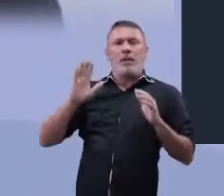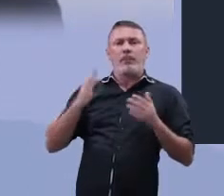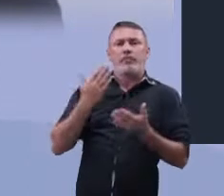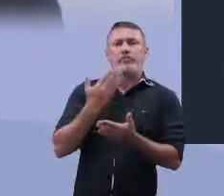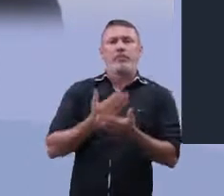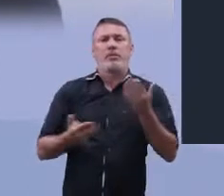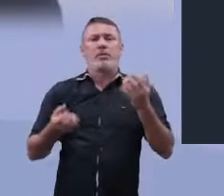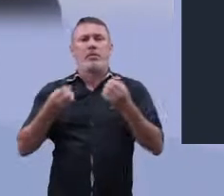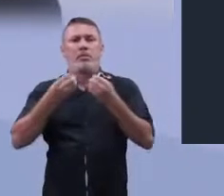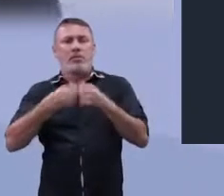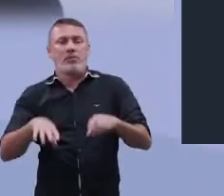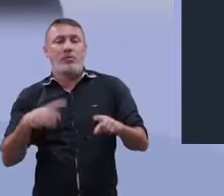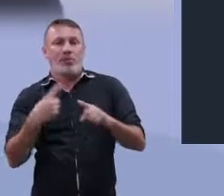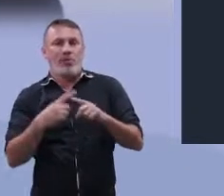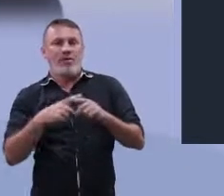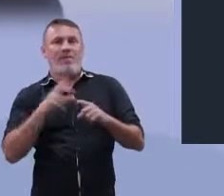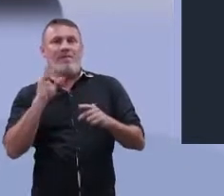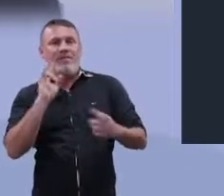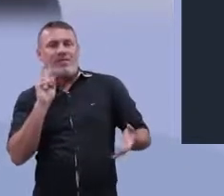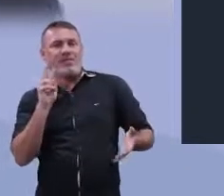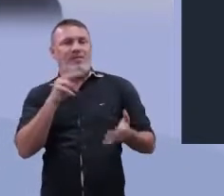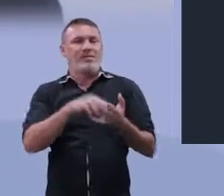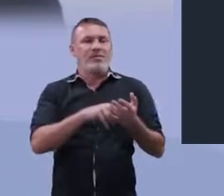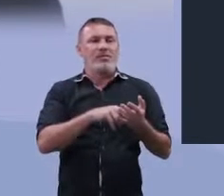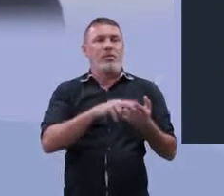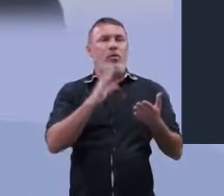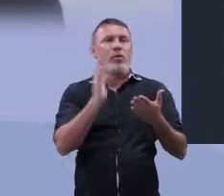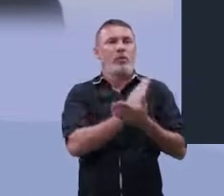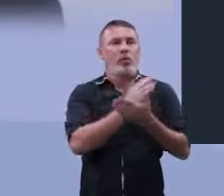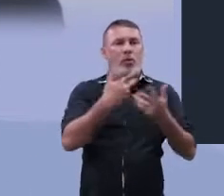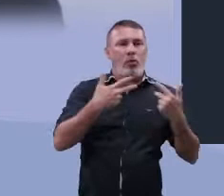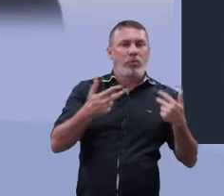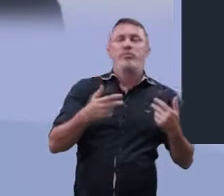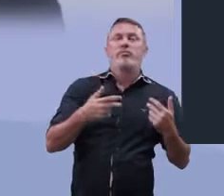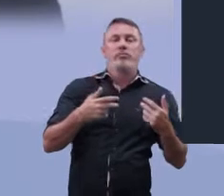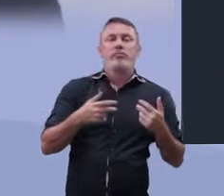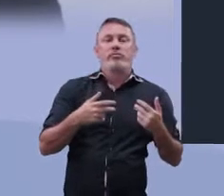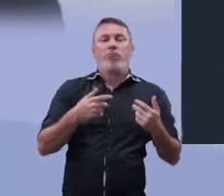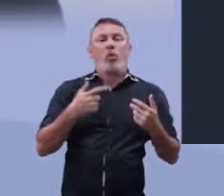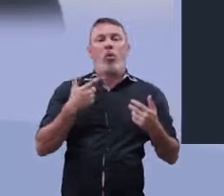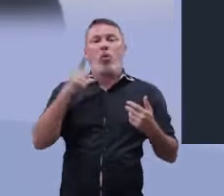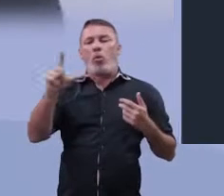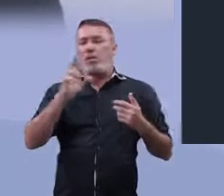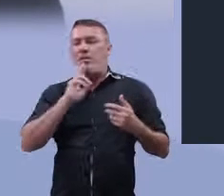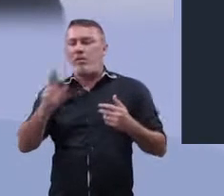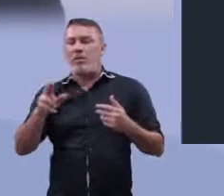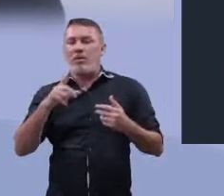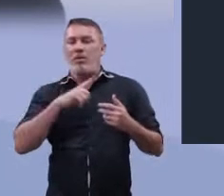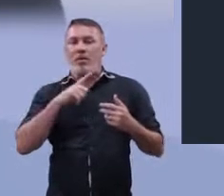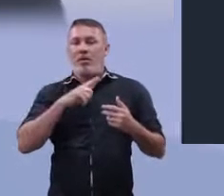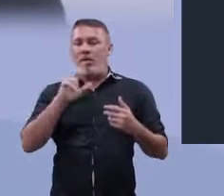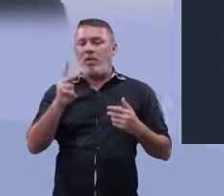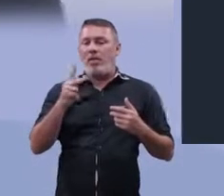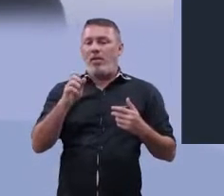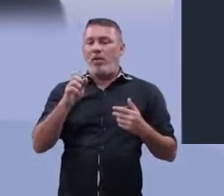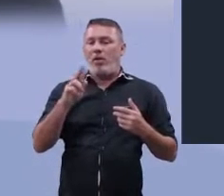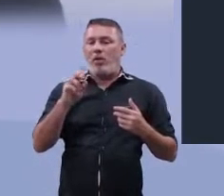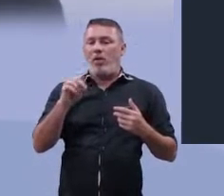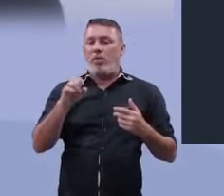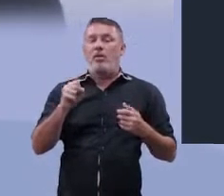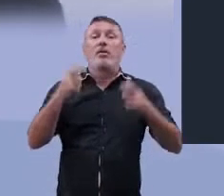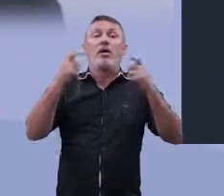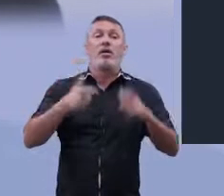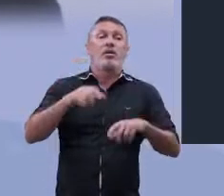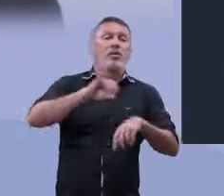maior fora. Em vez de irem direto para Belém, como mandava o catálogo, resolveram dar uma incerta no velho Herodes,